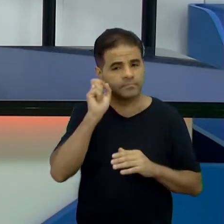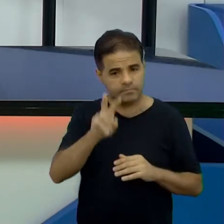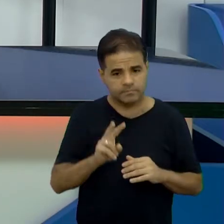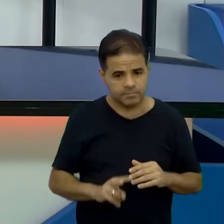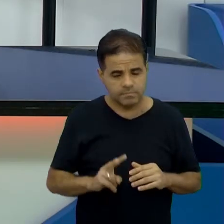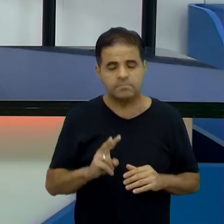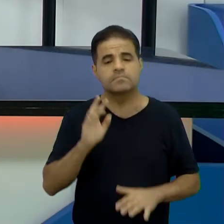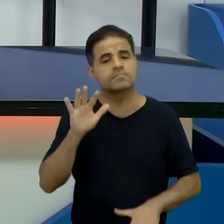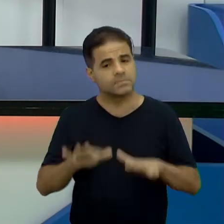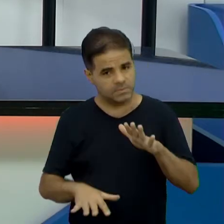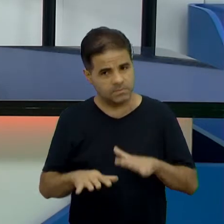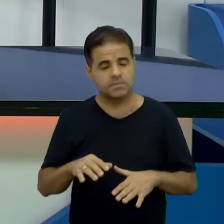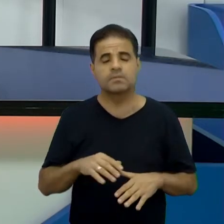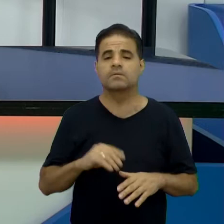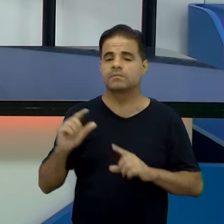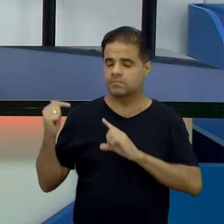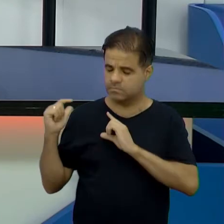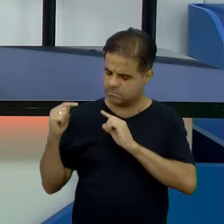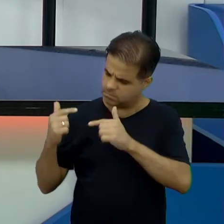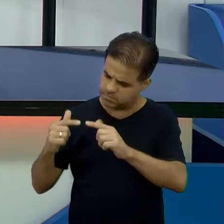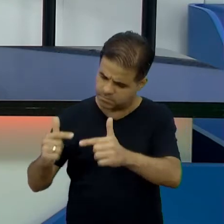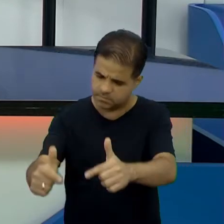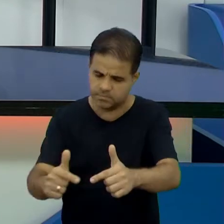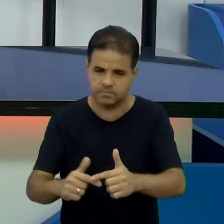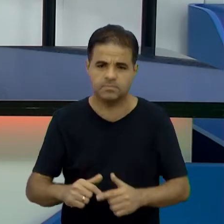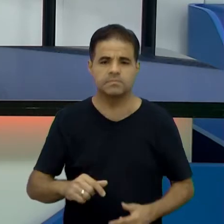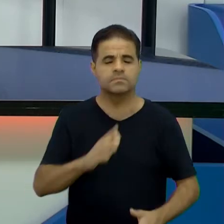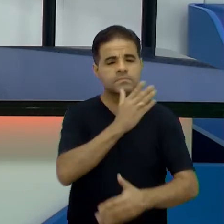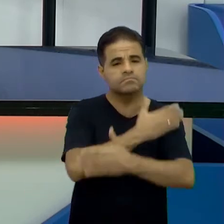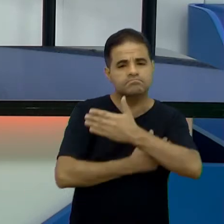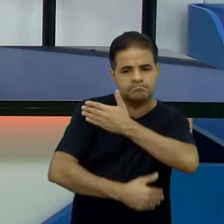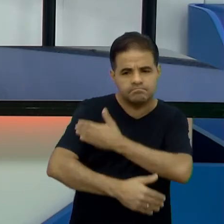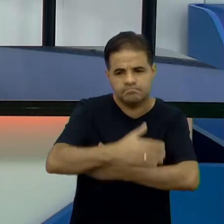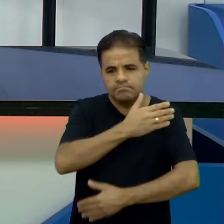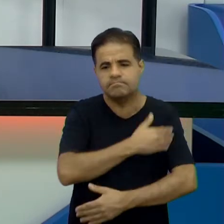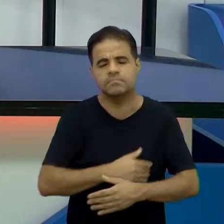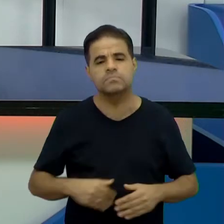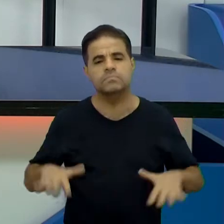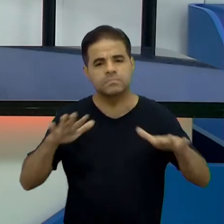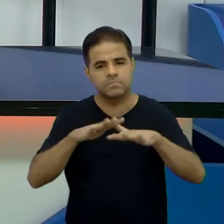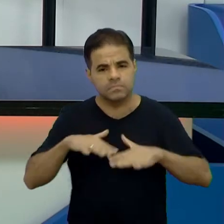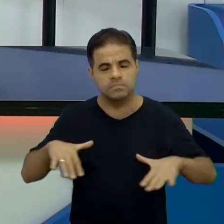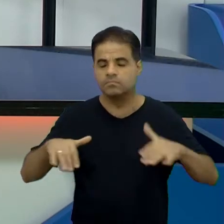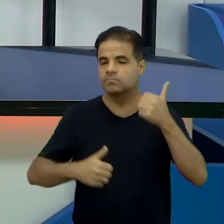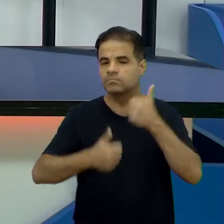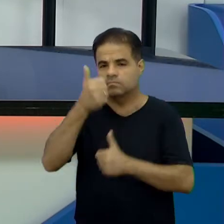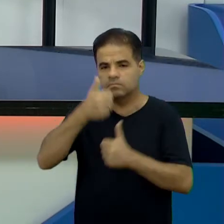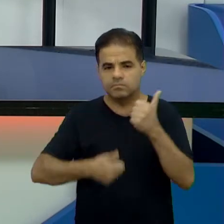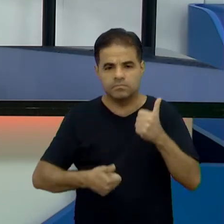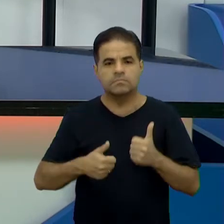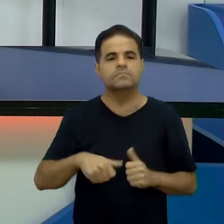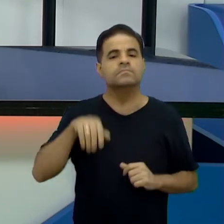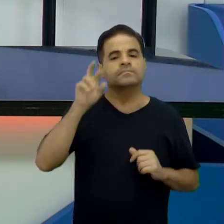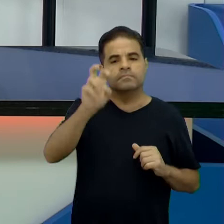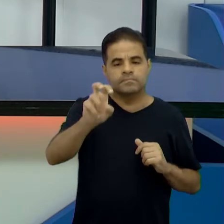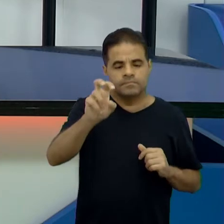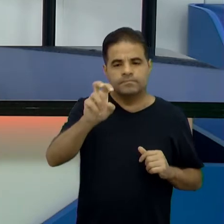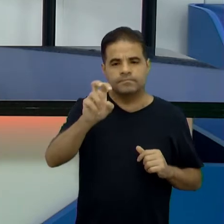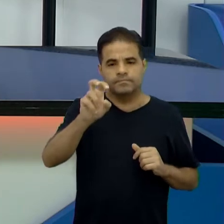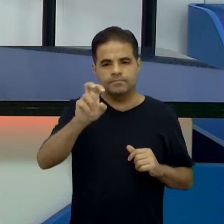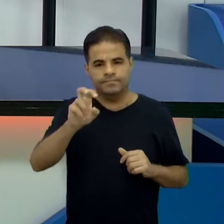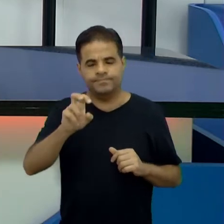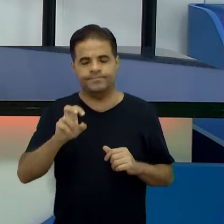das modalidades que são as tradicionais, em relação às paralímpicas. Né? Que é o caso do futebol de 5, que você teve